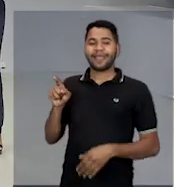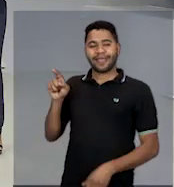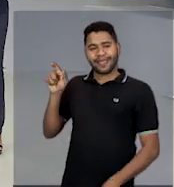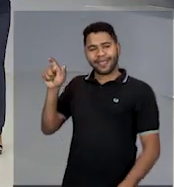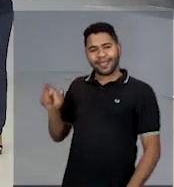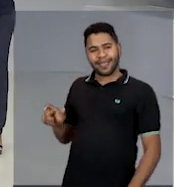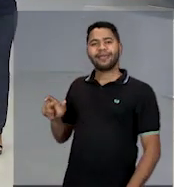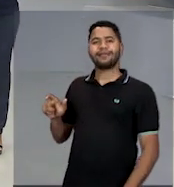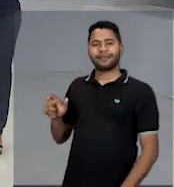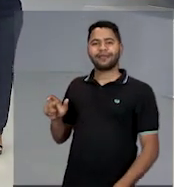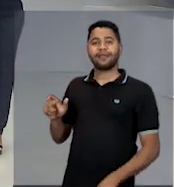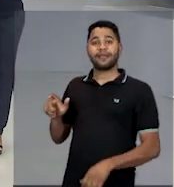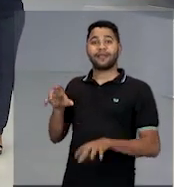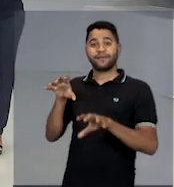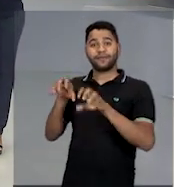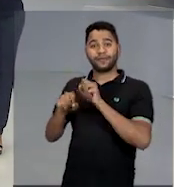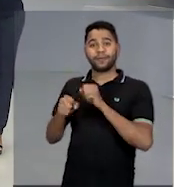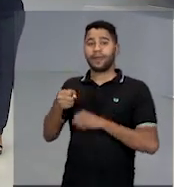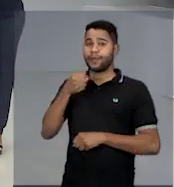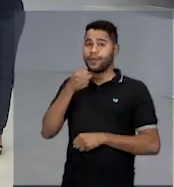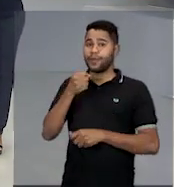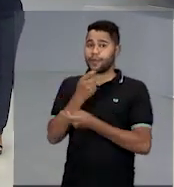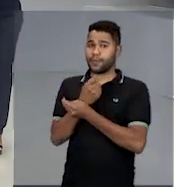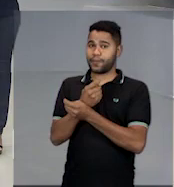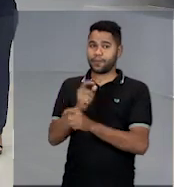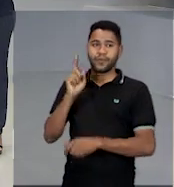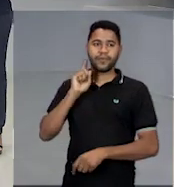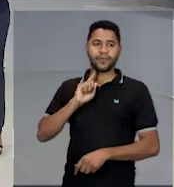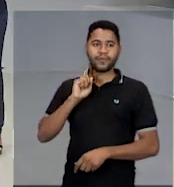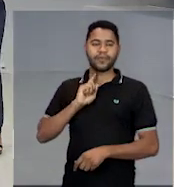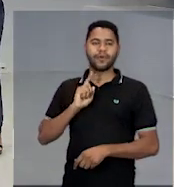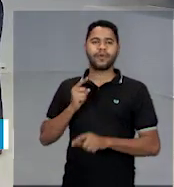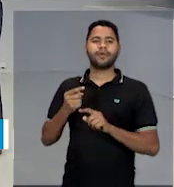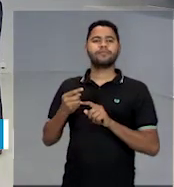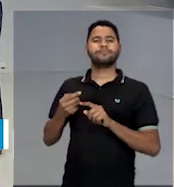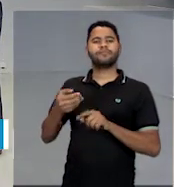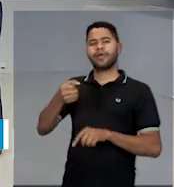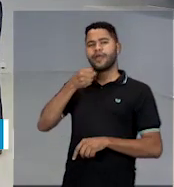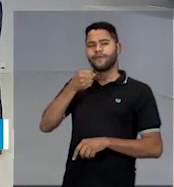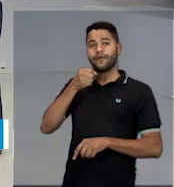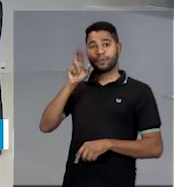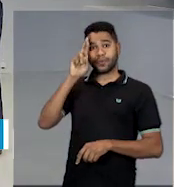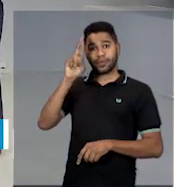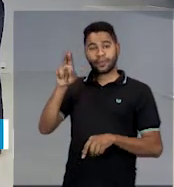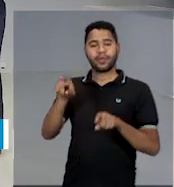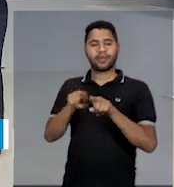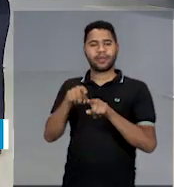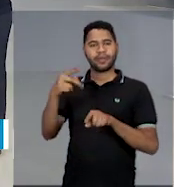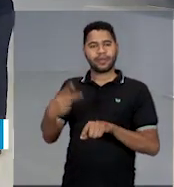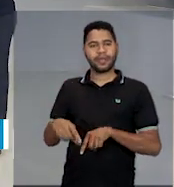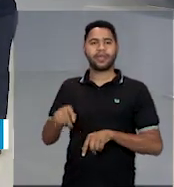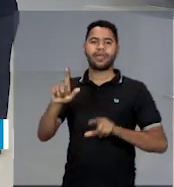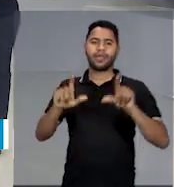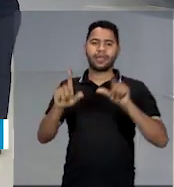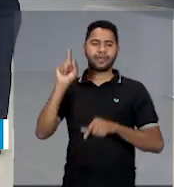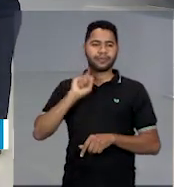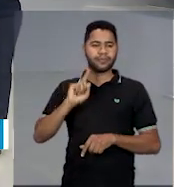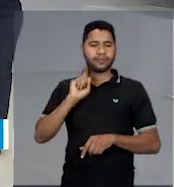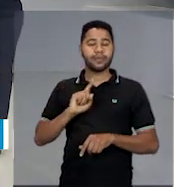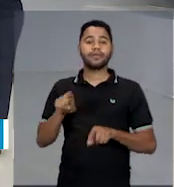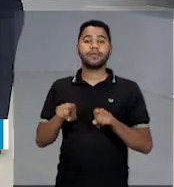é graduada em jornalismo pela PUC Minas, foi repórter e chefe de reportagem na Rede Minas